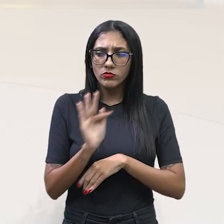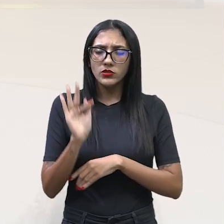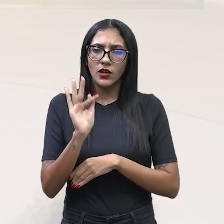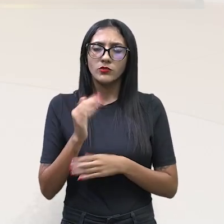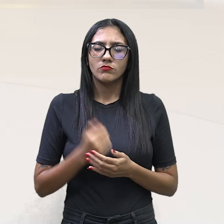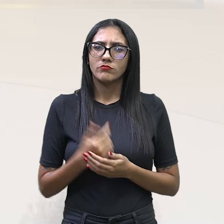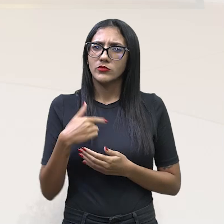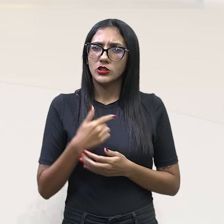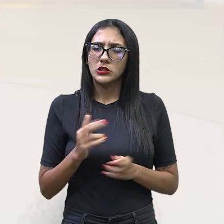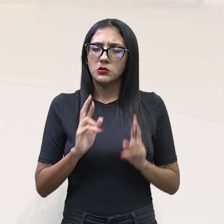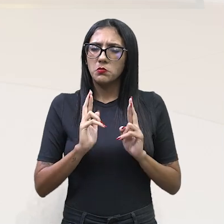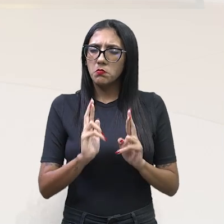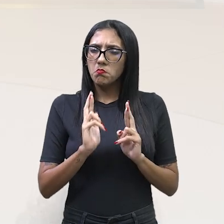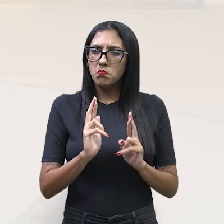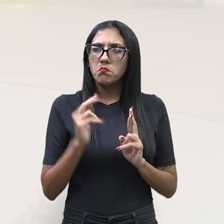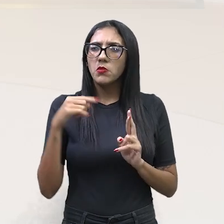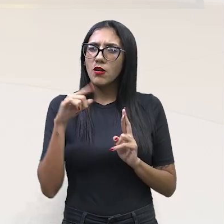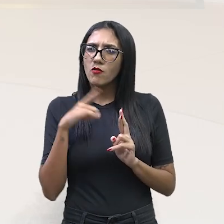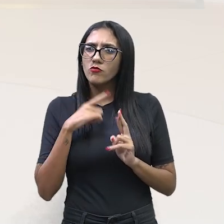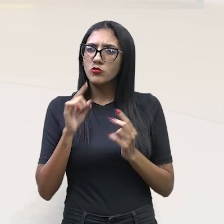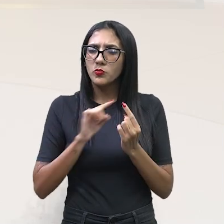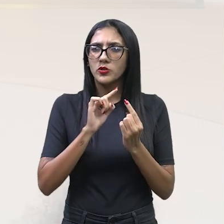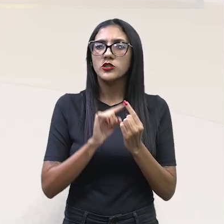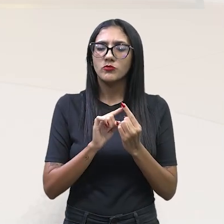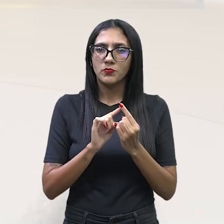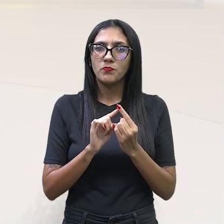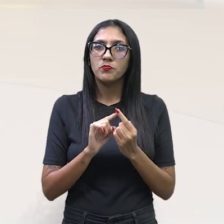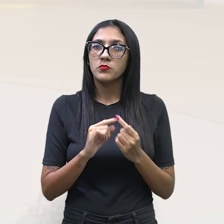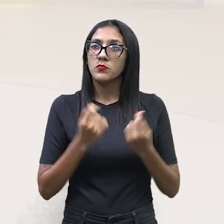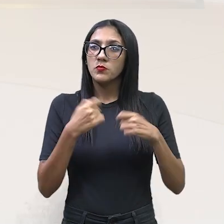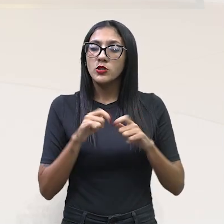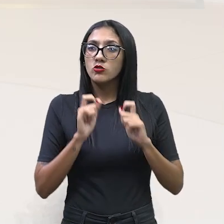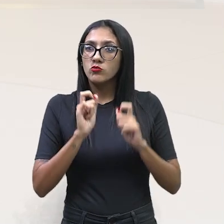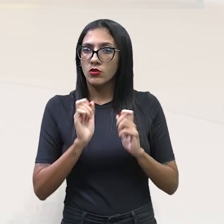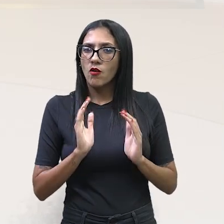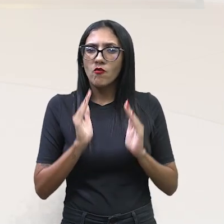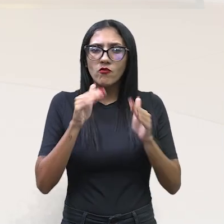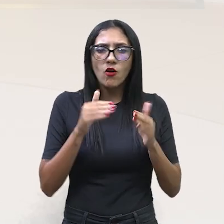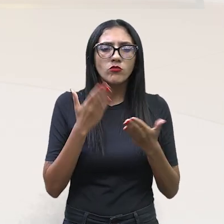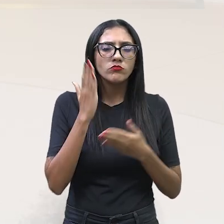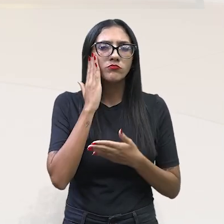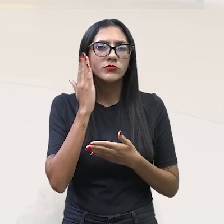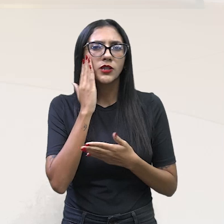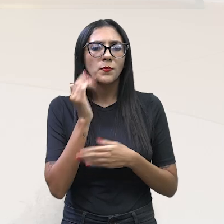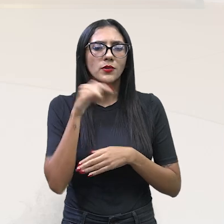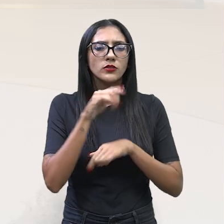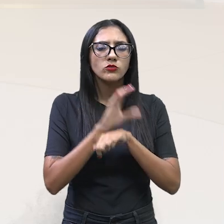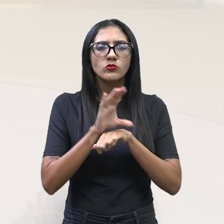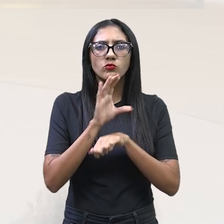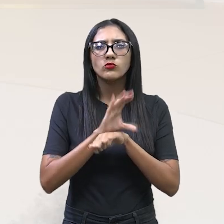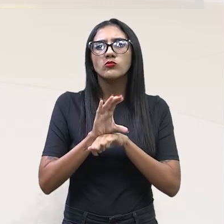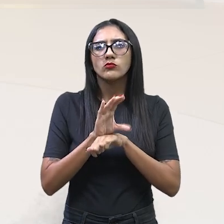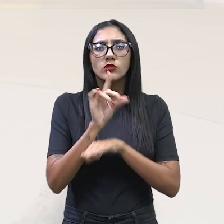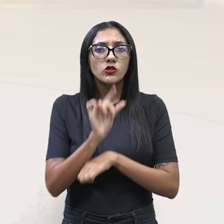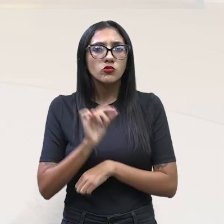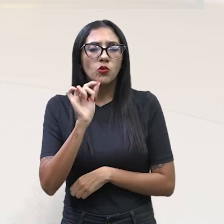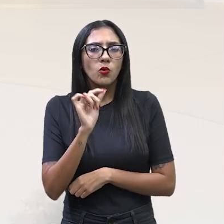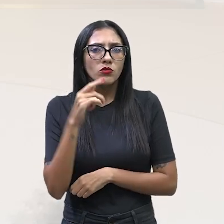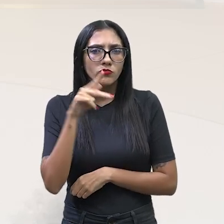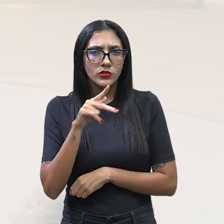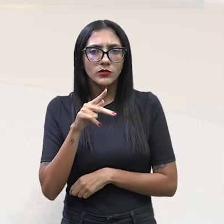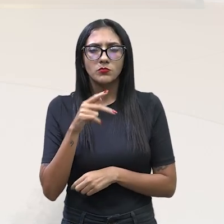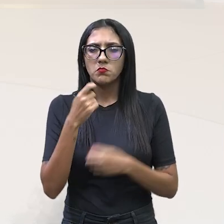torce para que essa seja a sua opção, você tem que se informar sobre esse curso, sobre essa formação que você quer